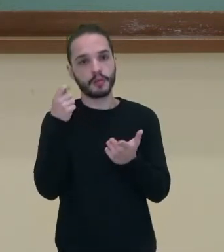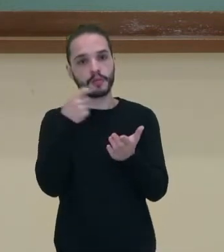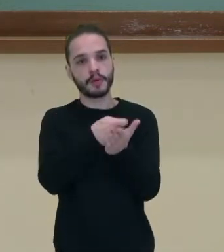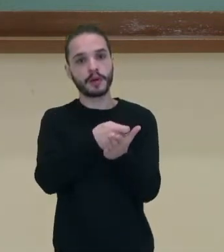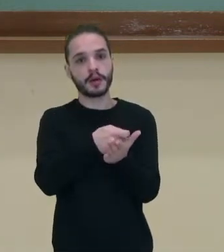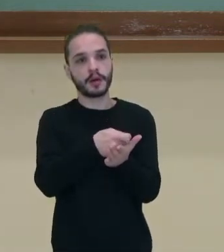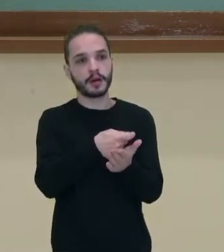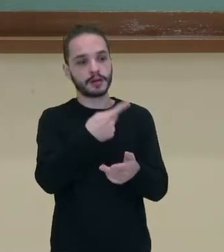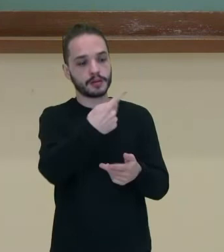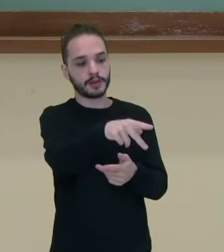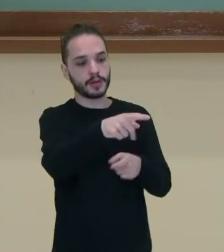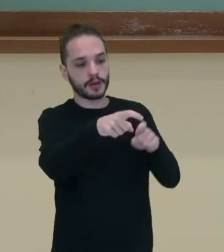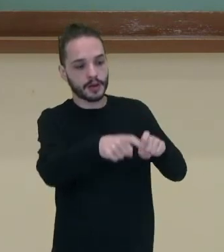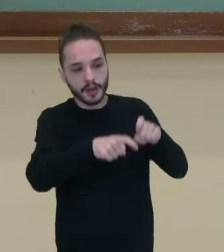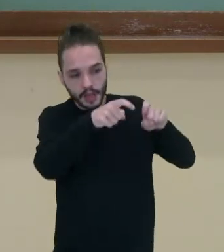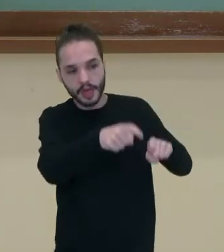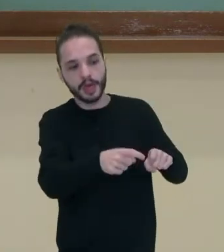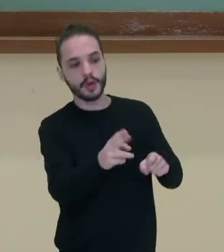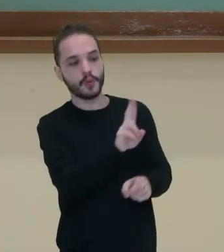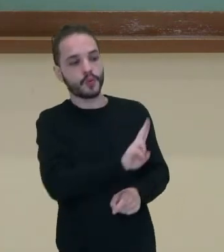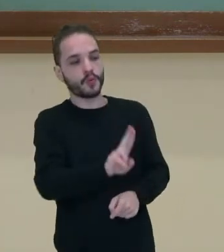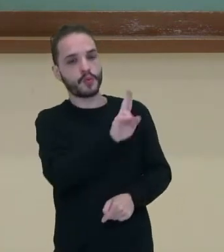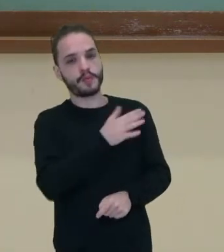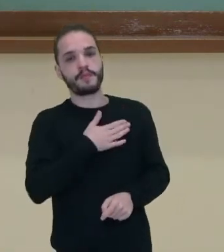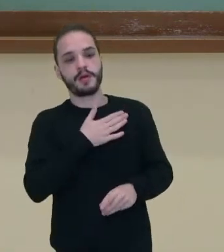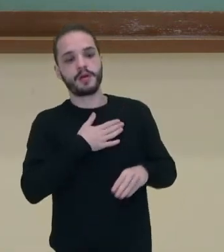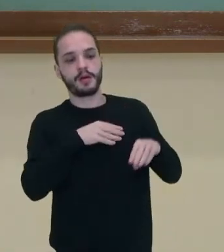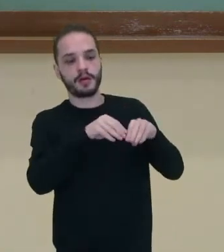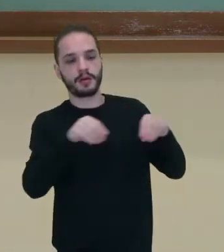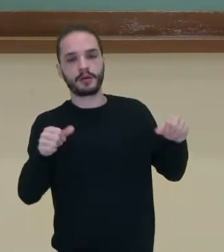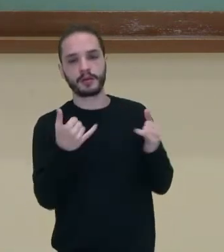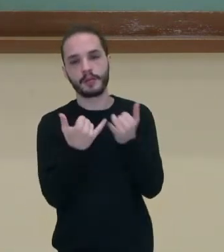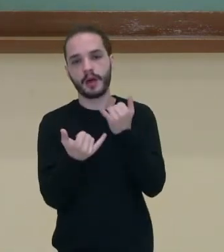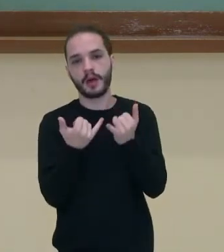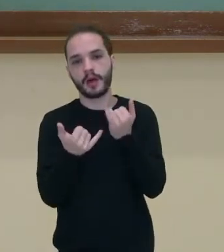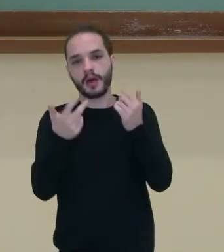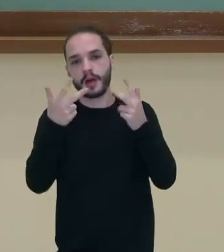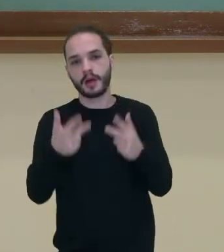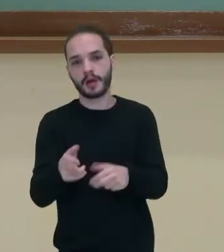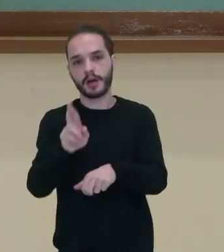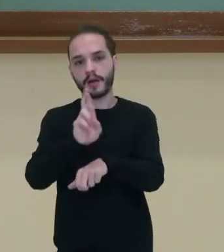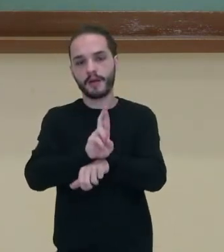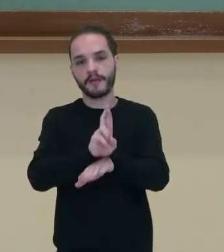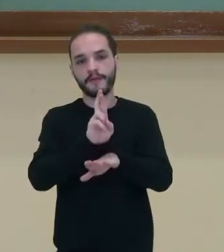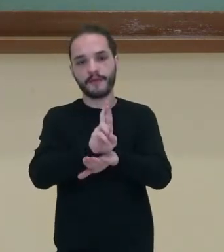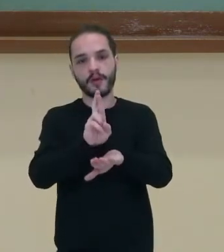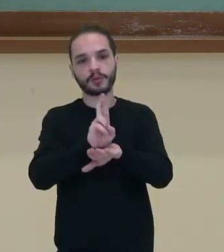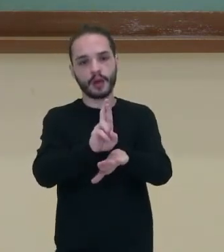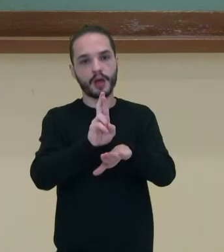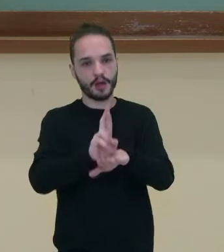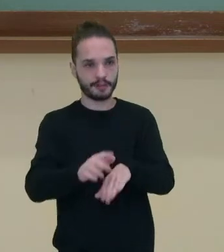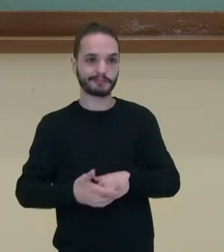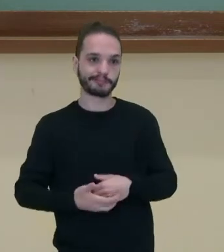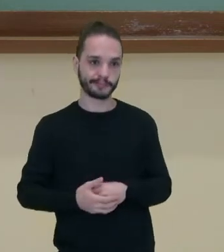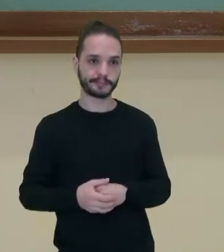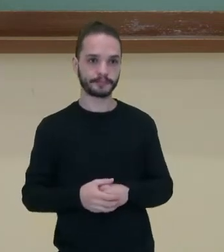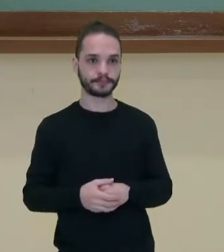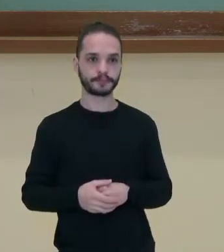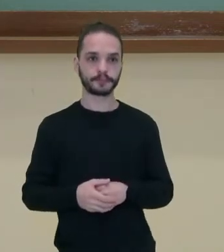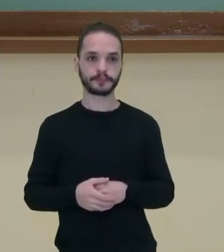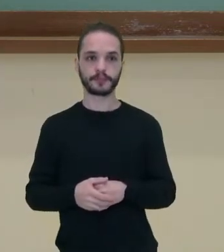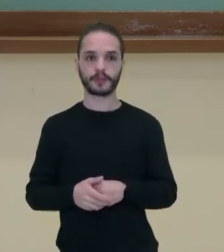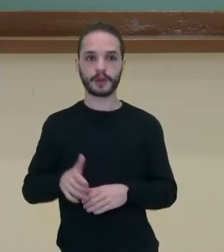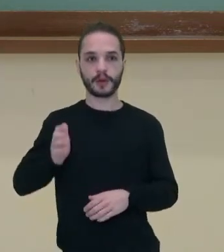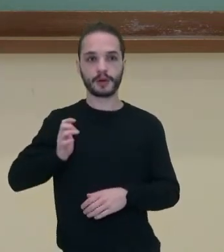suas terras, certo? Né? Ali é um sistema quase que feudal ainda, né? E a nobreza se ocupava de